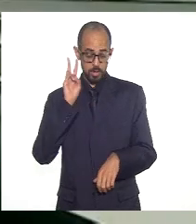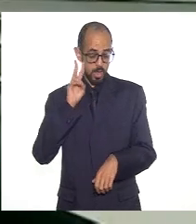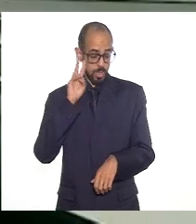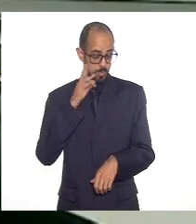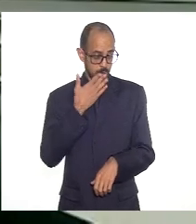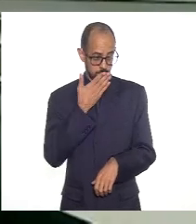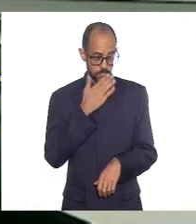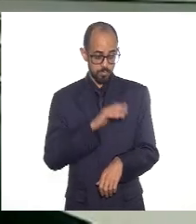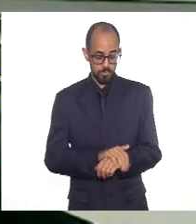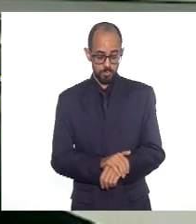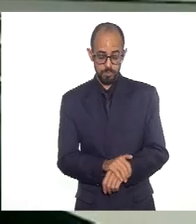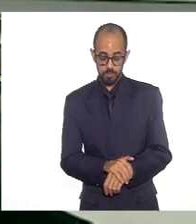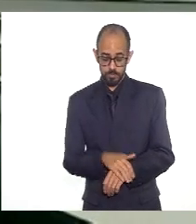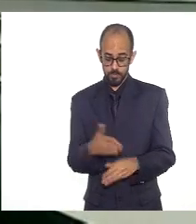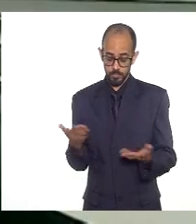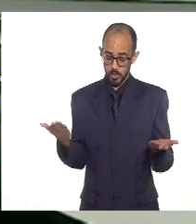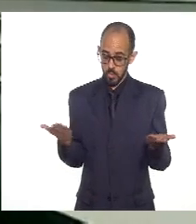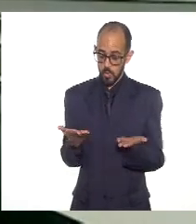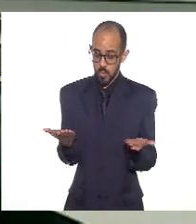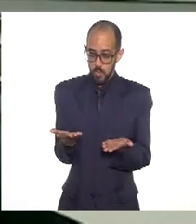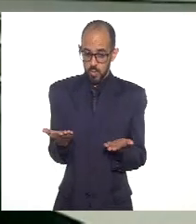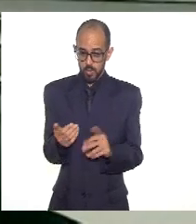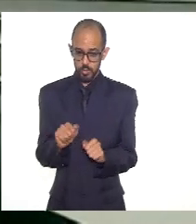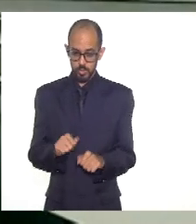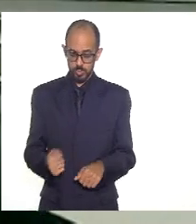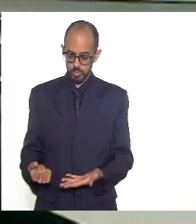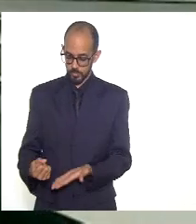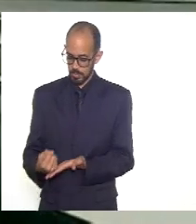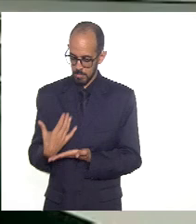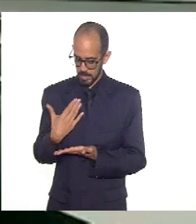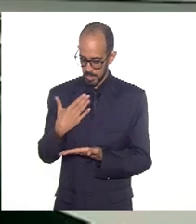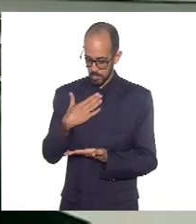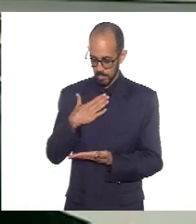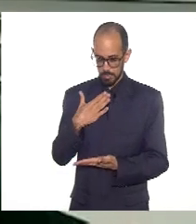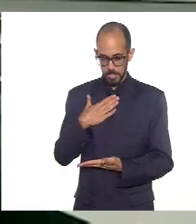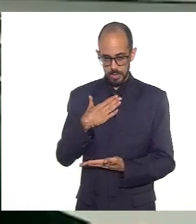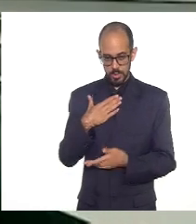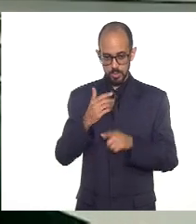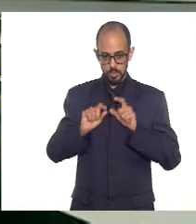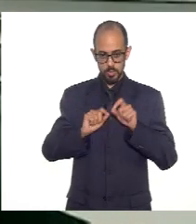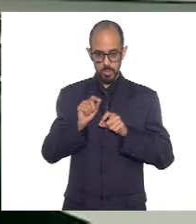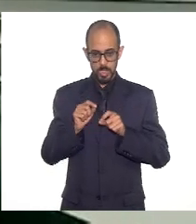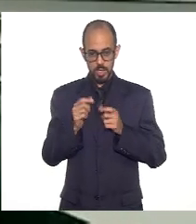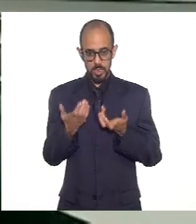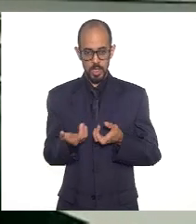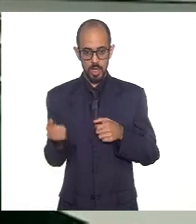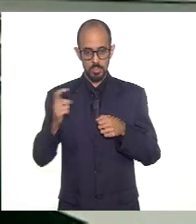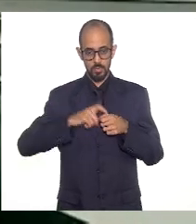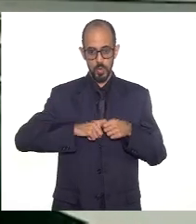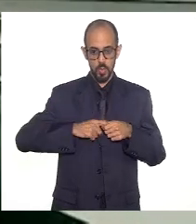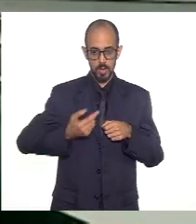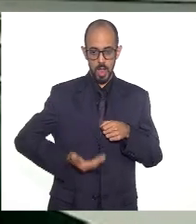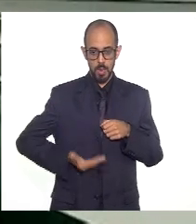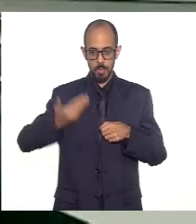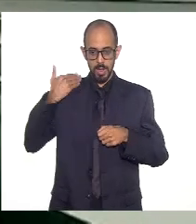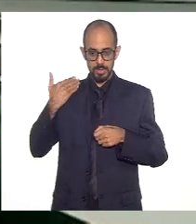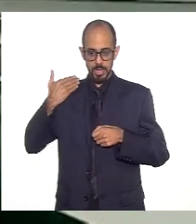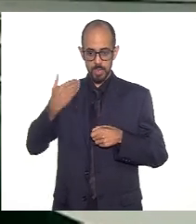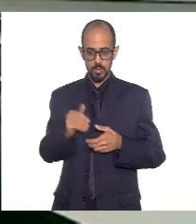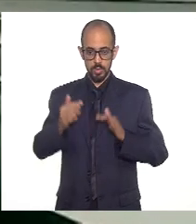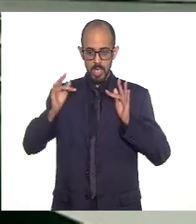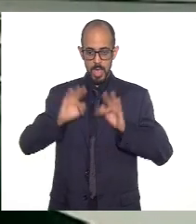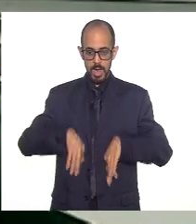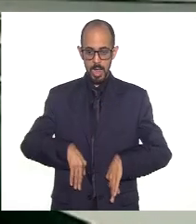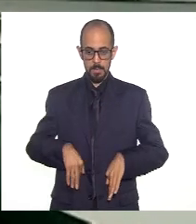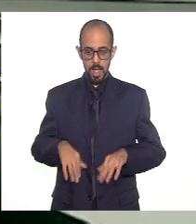E hoje, as mensagens que recebo é que quer se voltar ao passado, acabar com